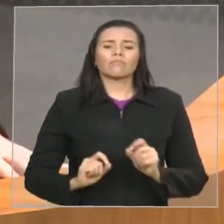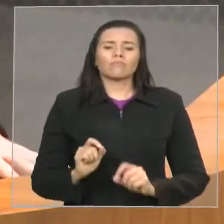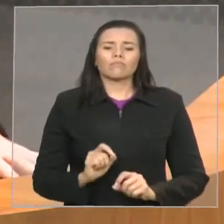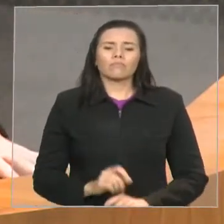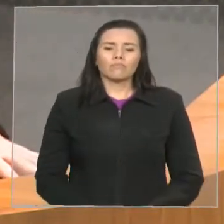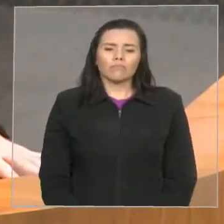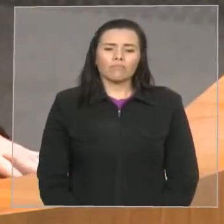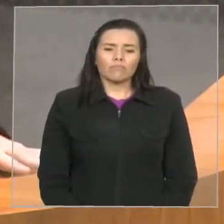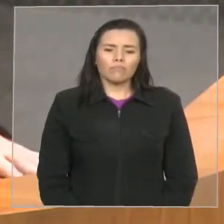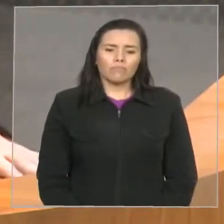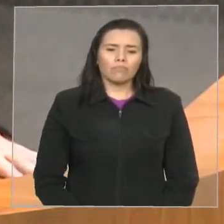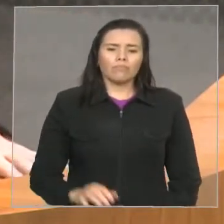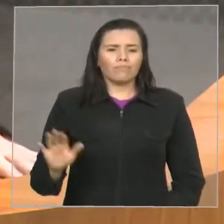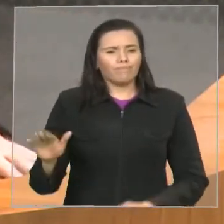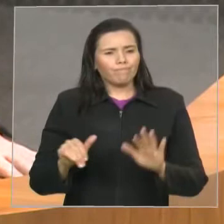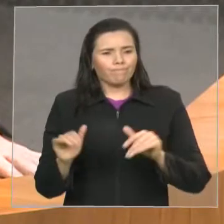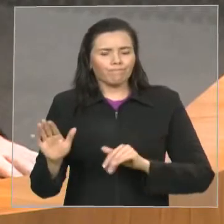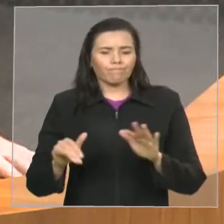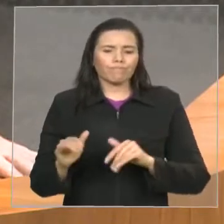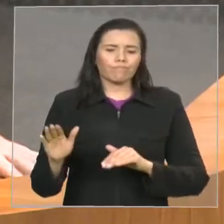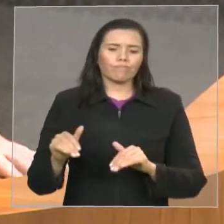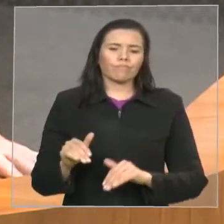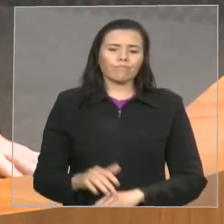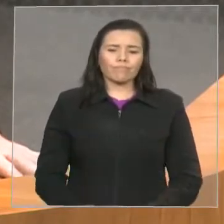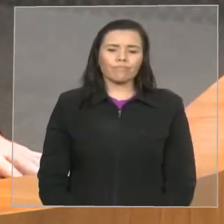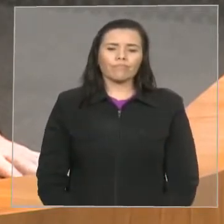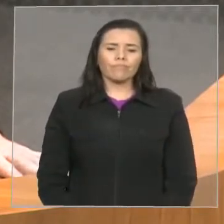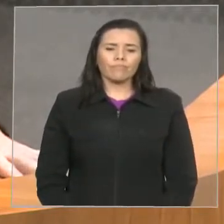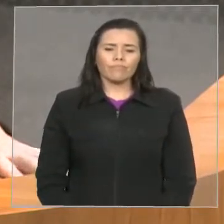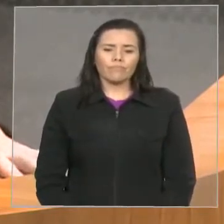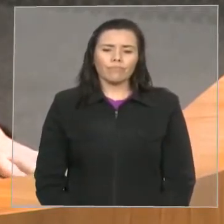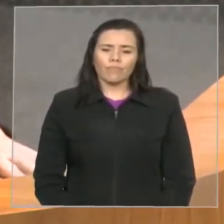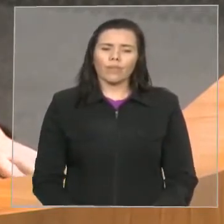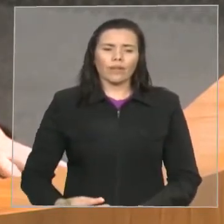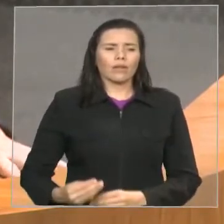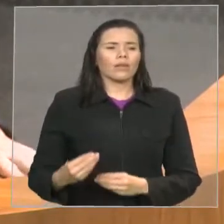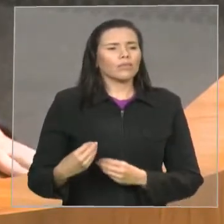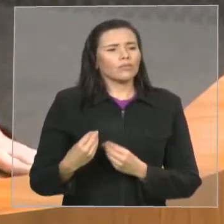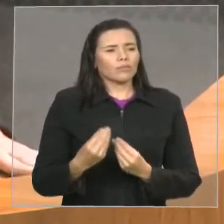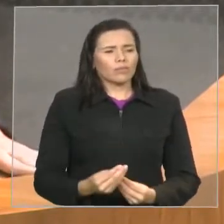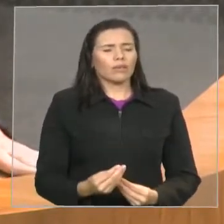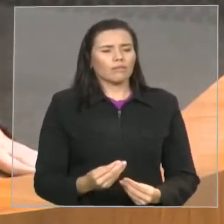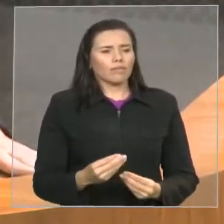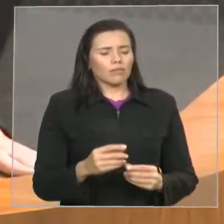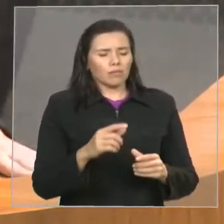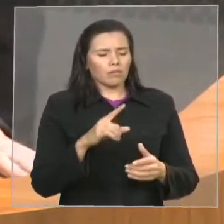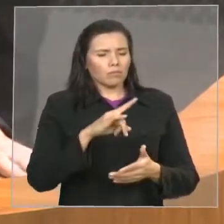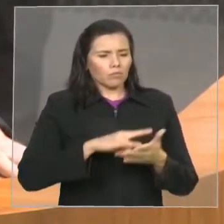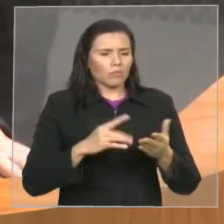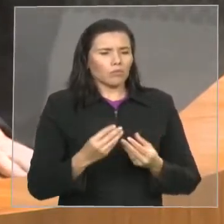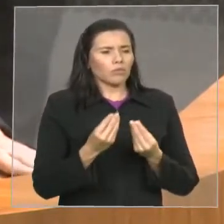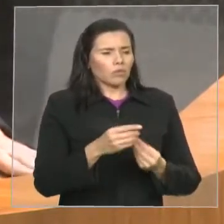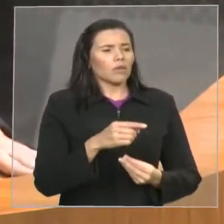apanhavam uma pessoa do povo, dava uma arma, uma carteira e dizia: você é delegado. E nós conseguimos